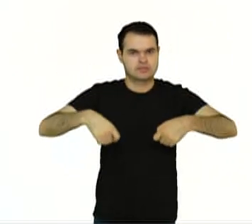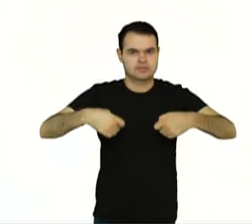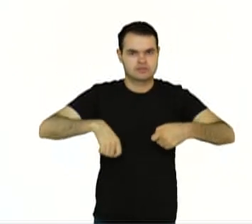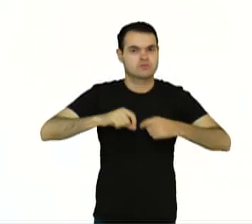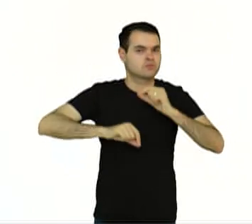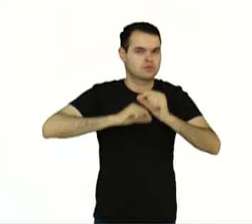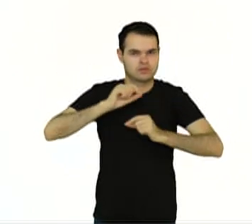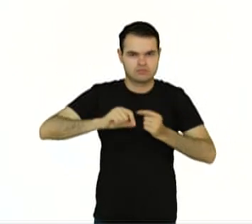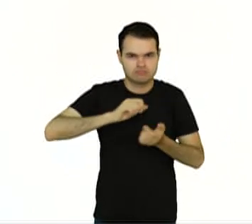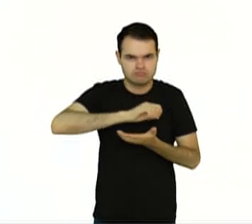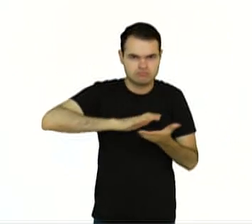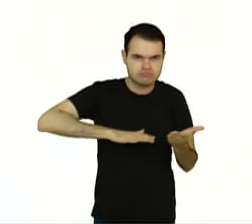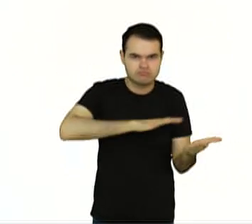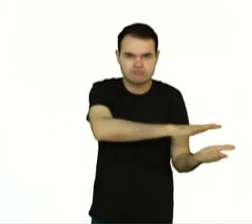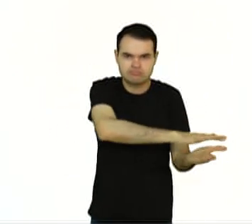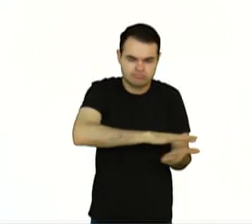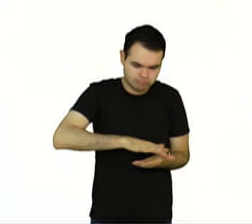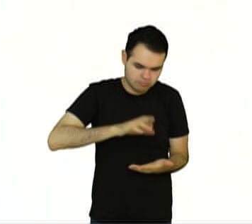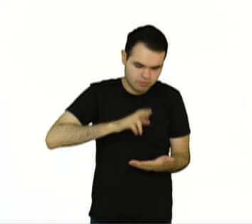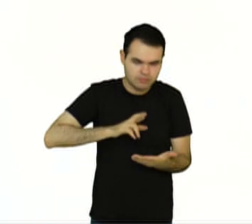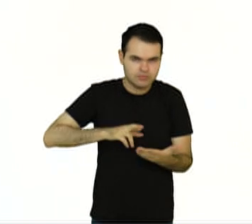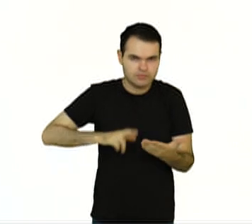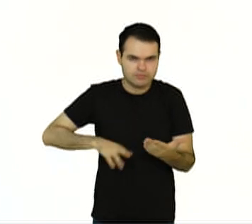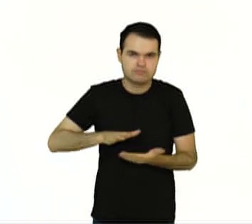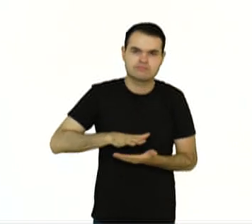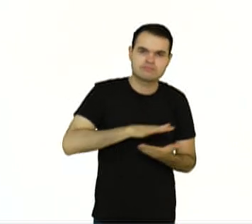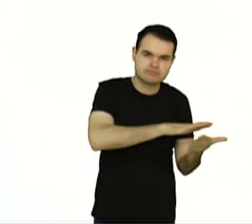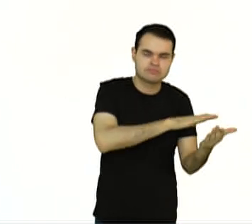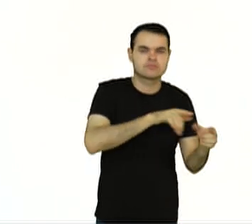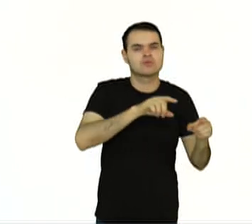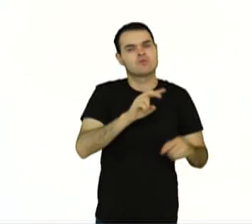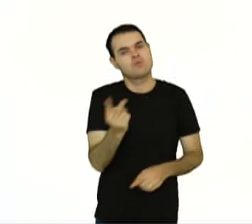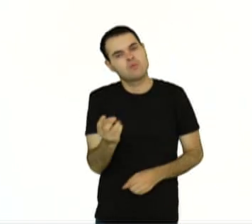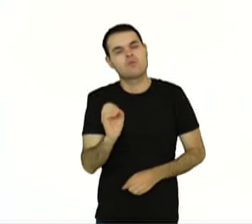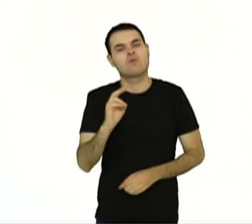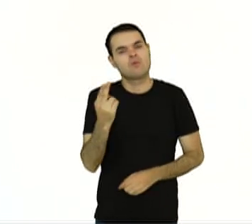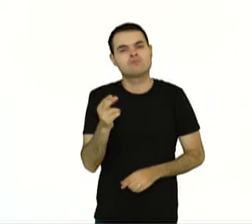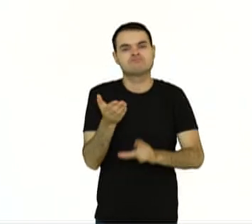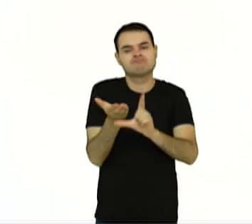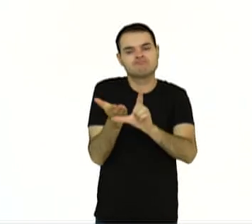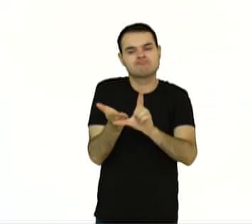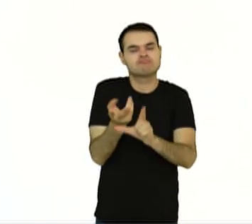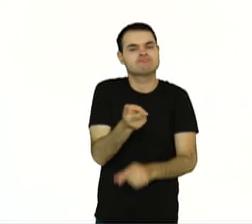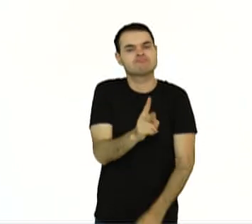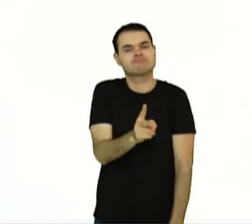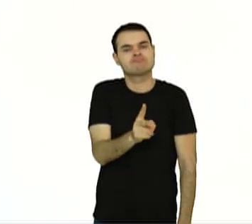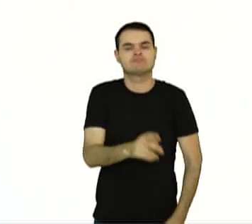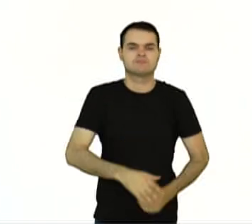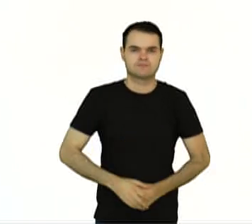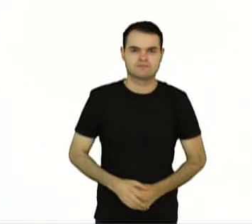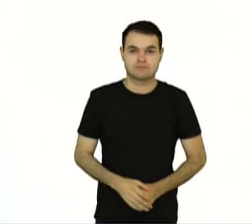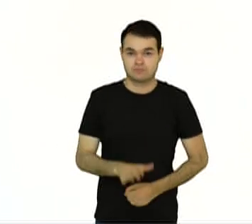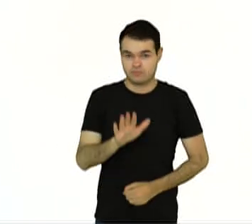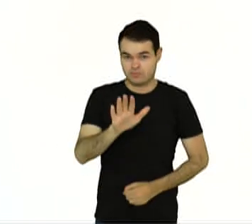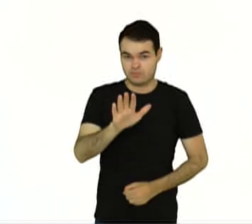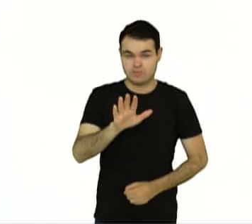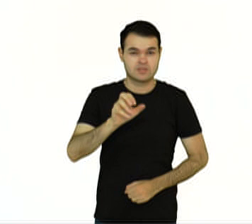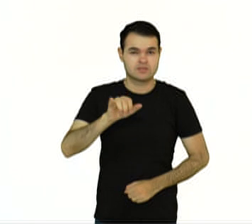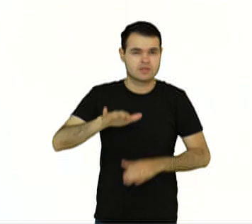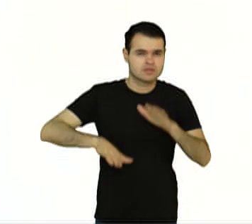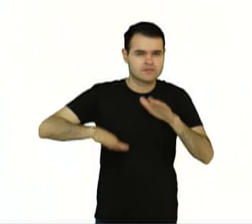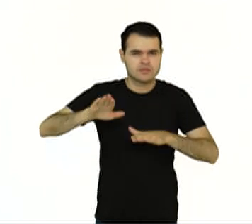atividades na escola, como também podem resolvê-las pelo Classroom. E aqui, meu querido aluno, o que eu venho dizer para vocês ali? Caso